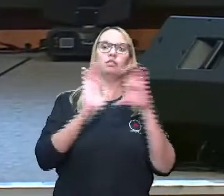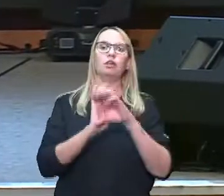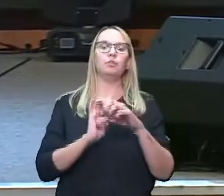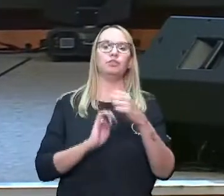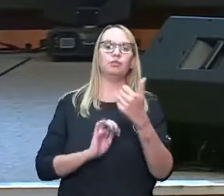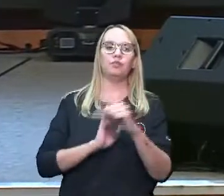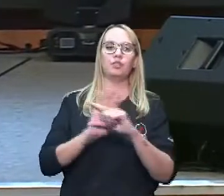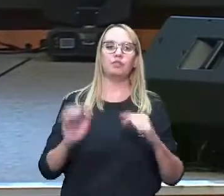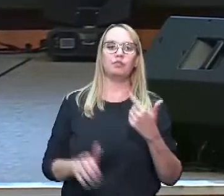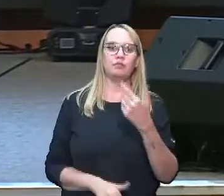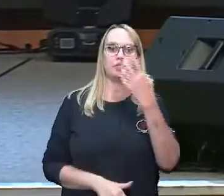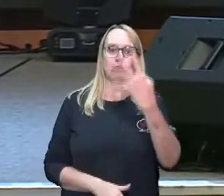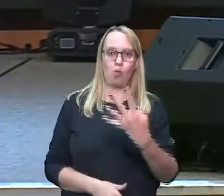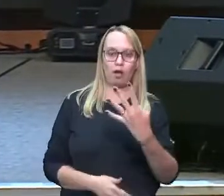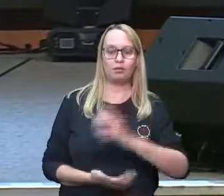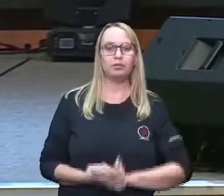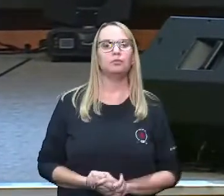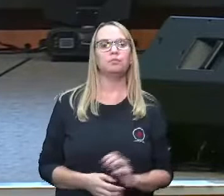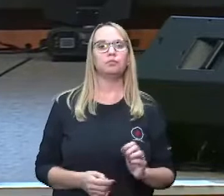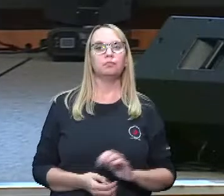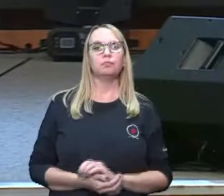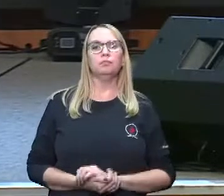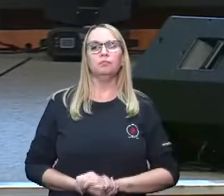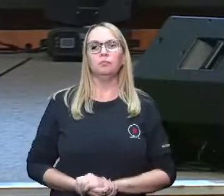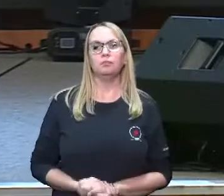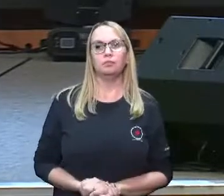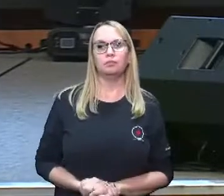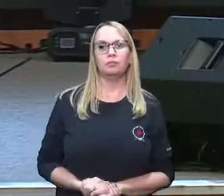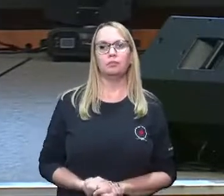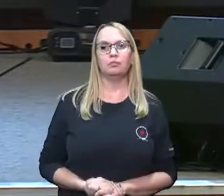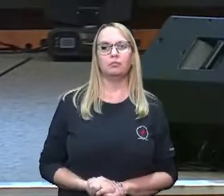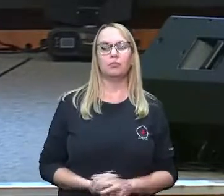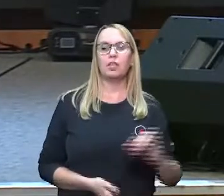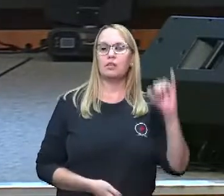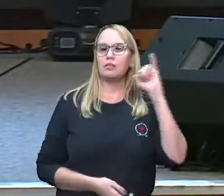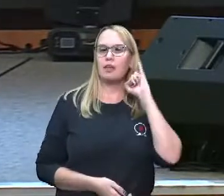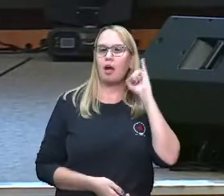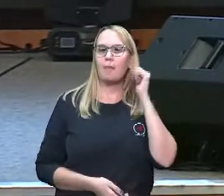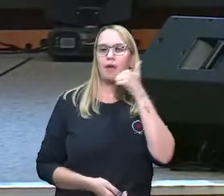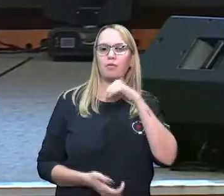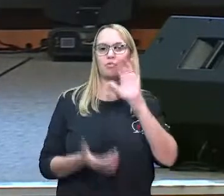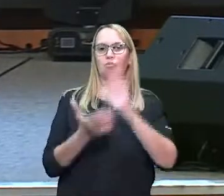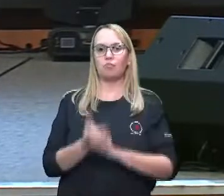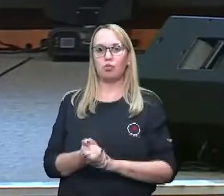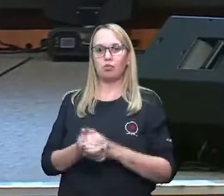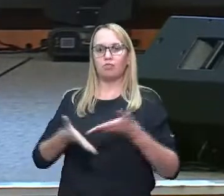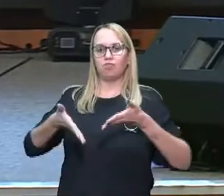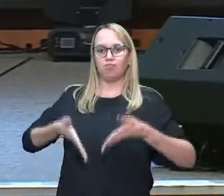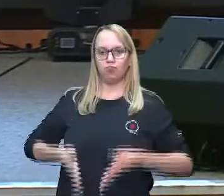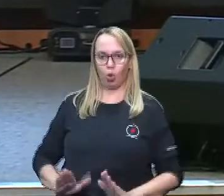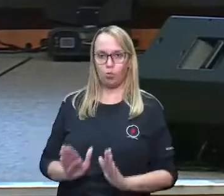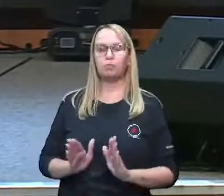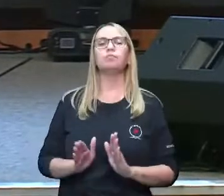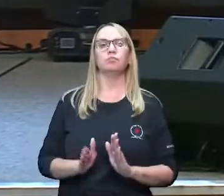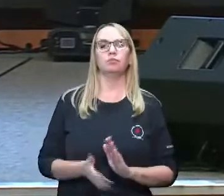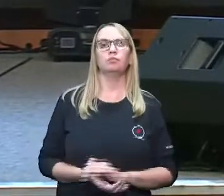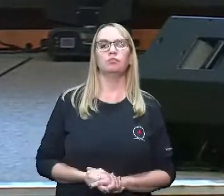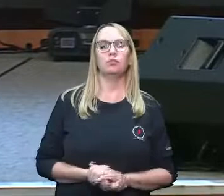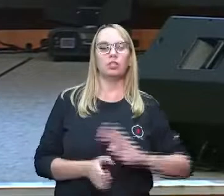versículo 24, passado esses dias, Isabel sua mulher concebeu, e ocultou-se